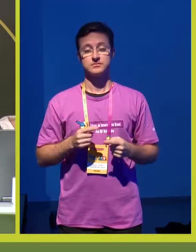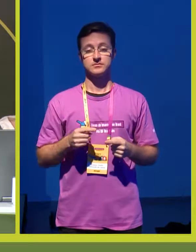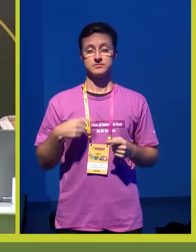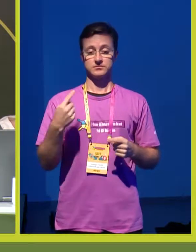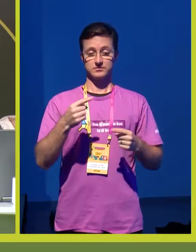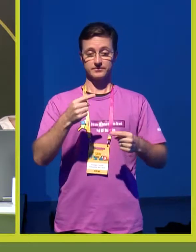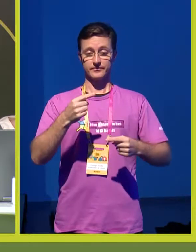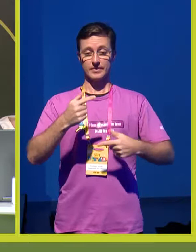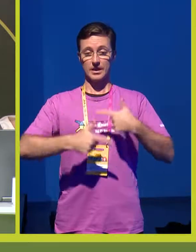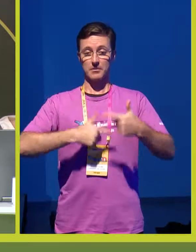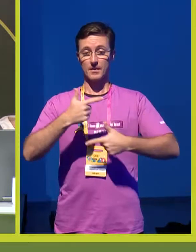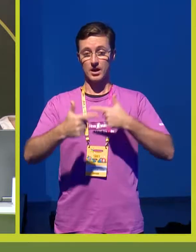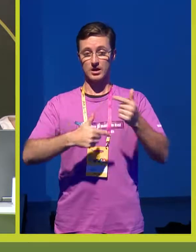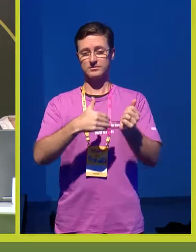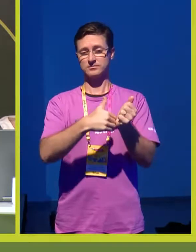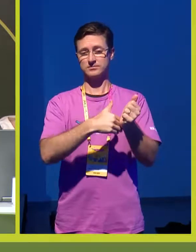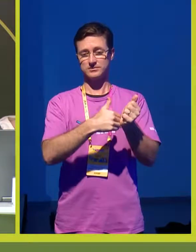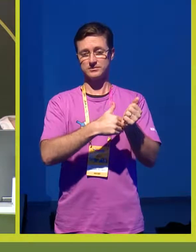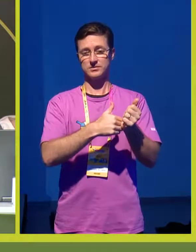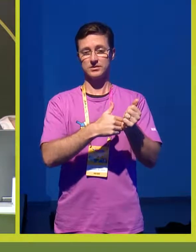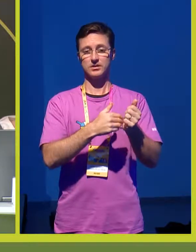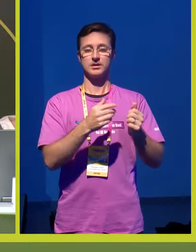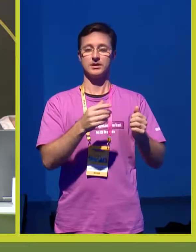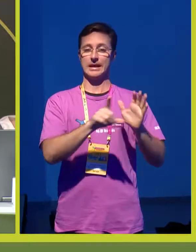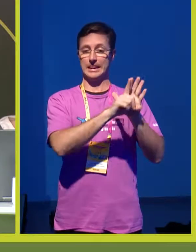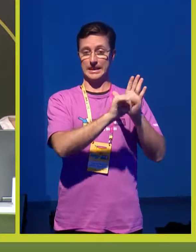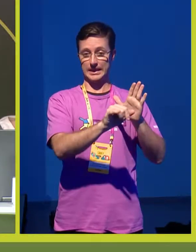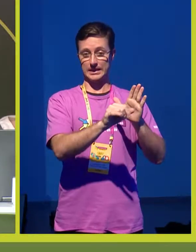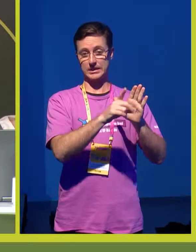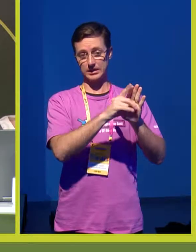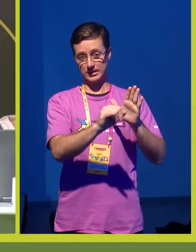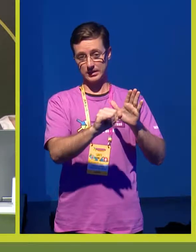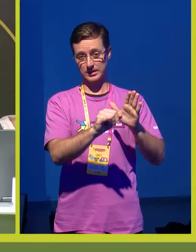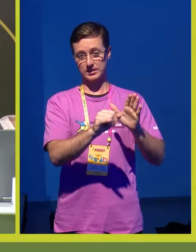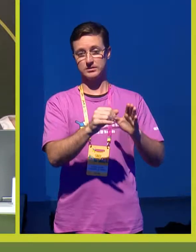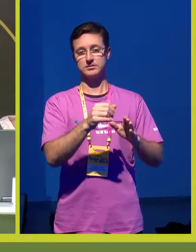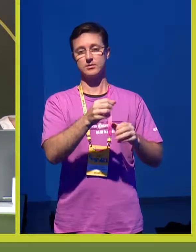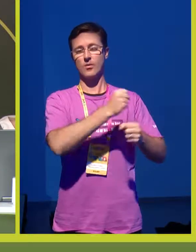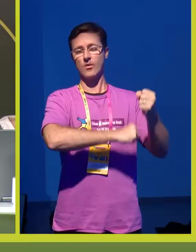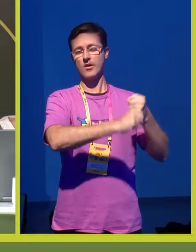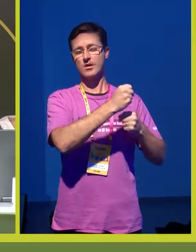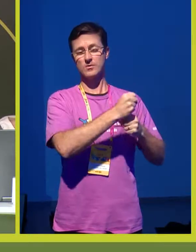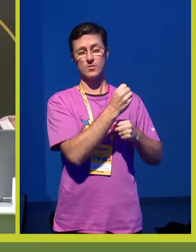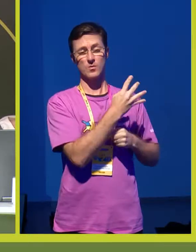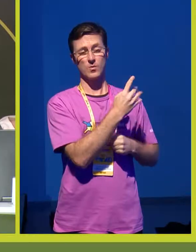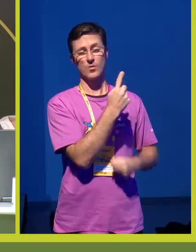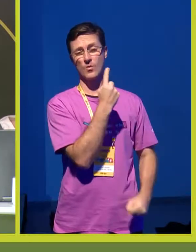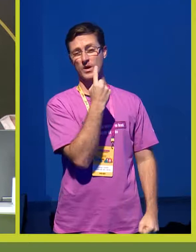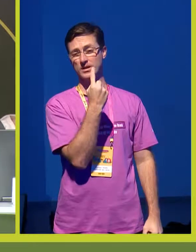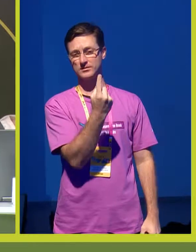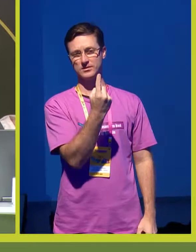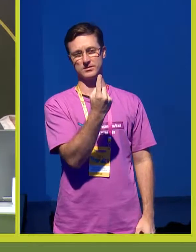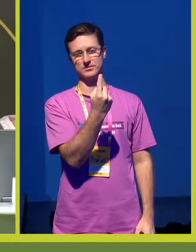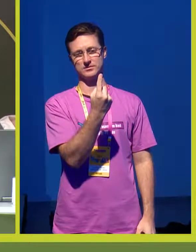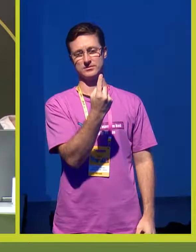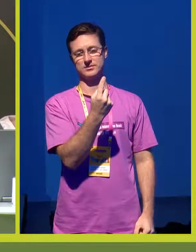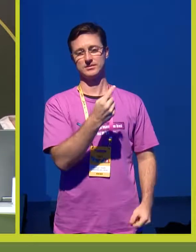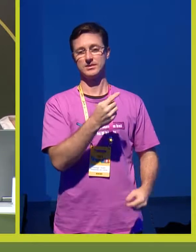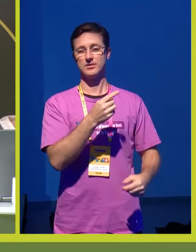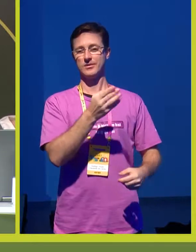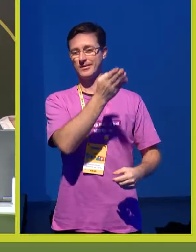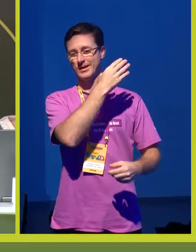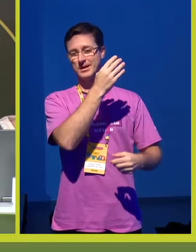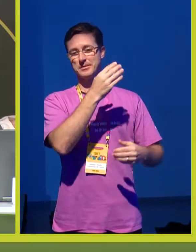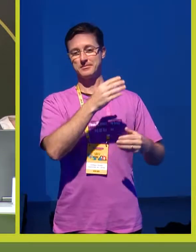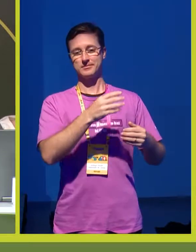um código de processo penal de 1941, feito para uma época em que a projeção de duração de um inquérito policial era